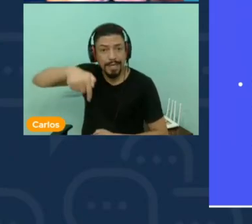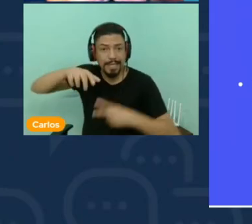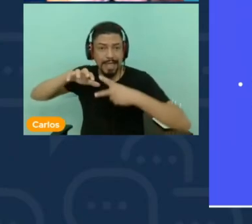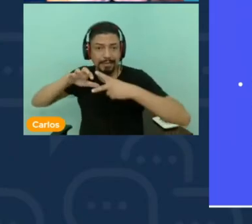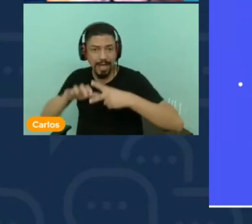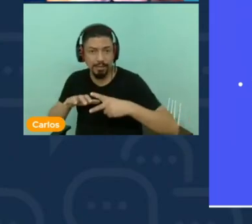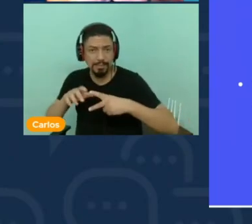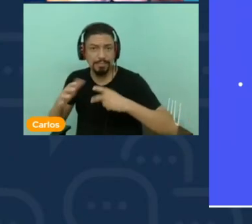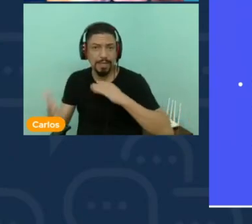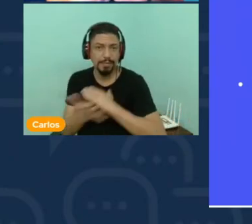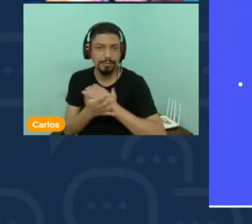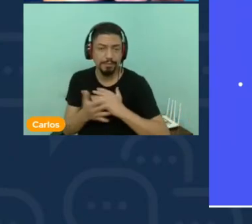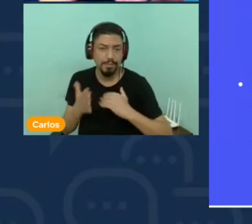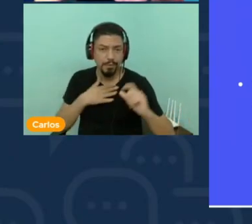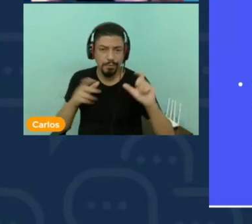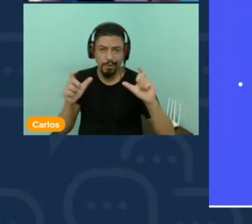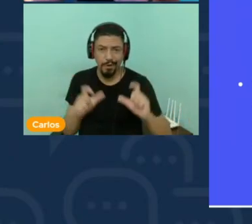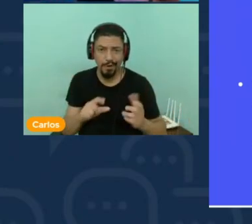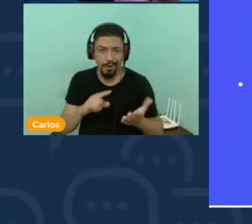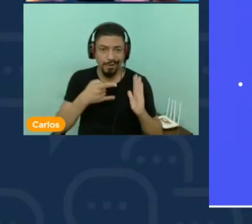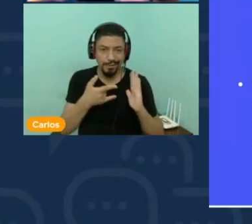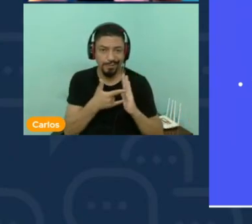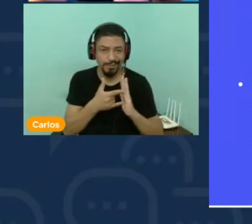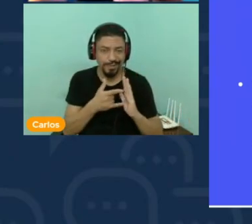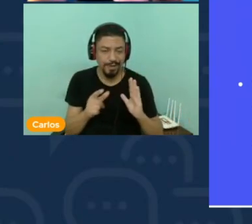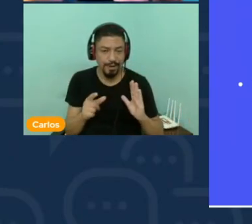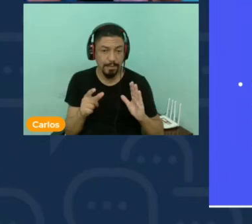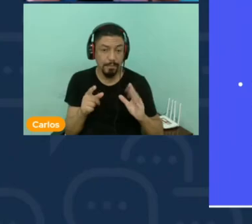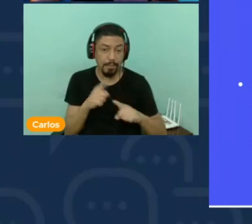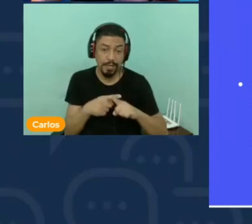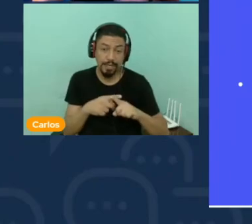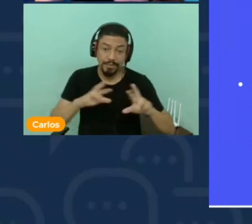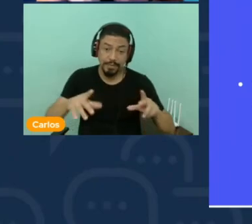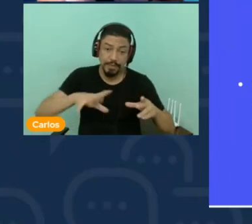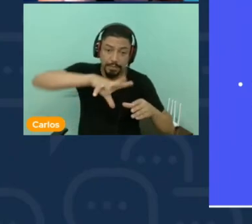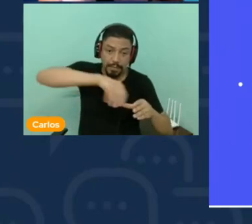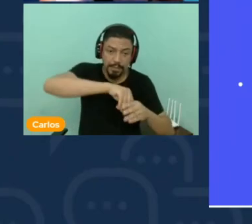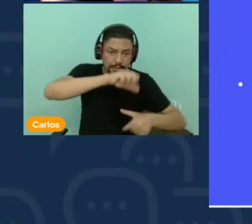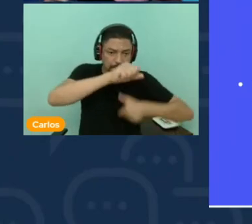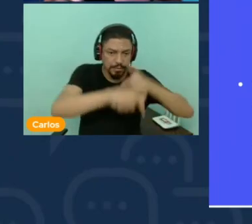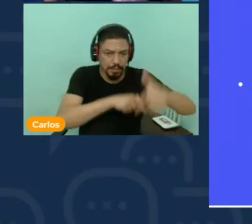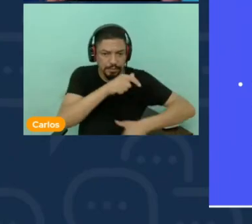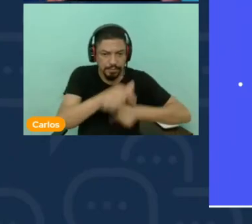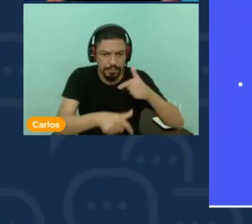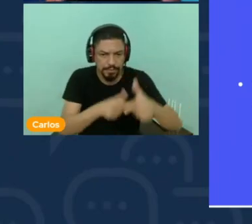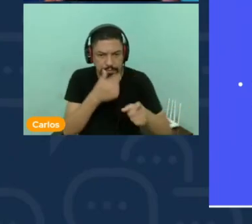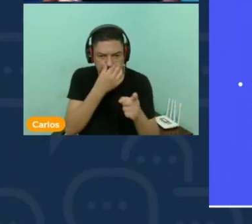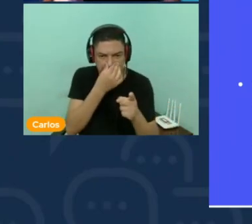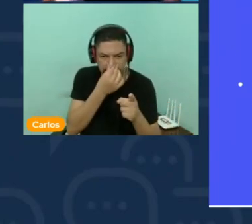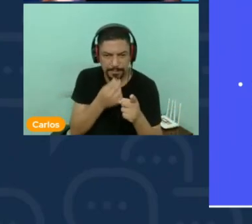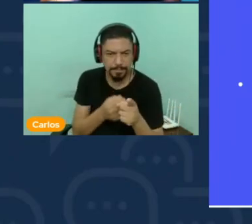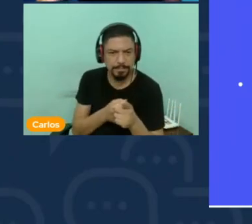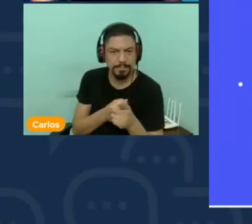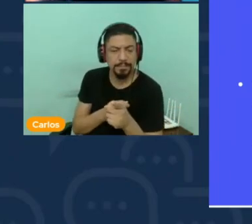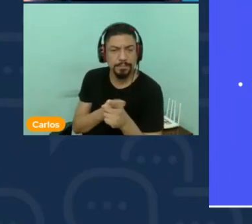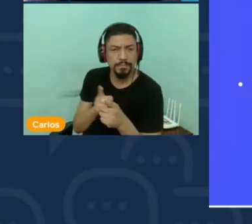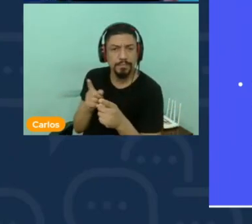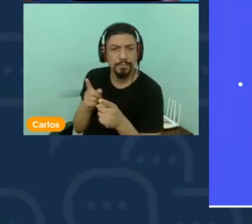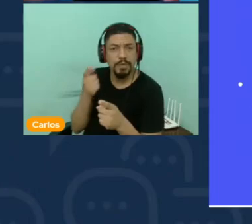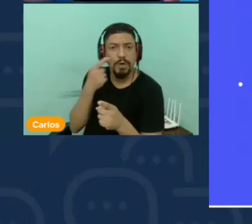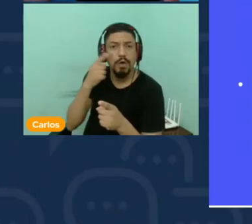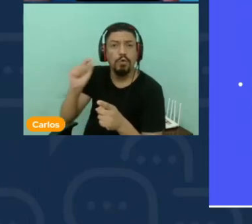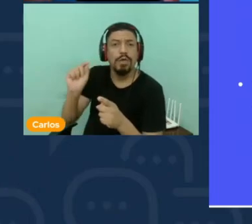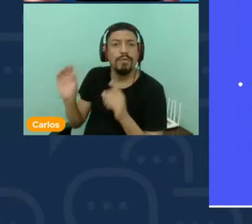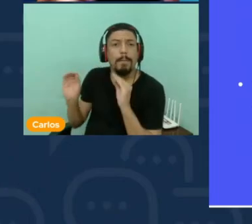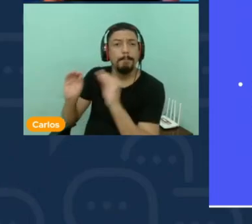meu código. Porque uma coisa é implementar o serviço, outra coisa é escrever o código que vai rodar naquele serviço, escrever o